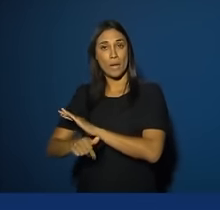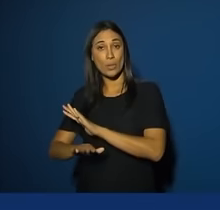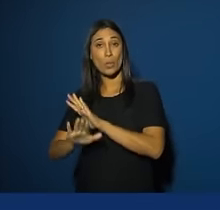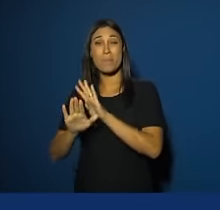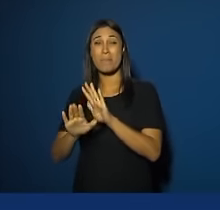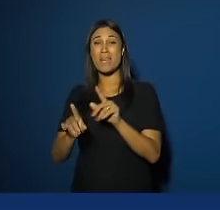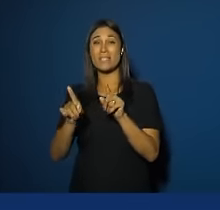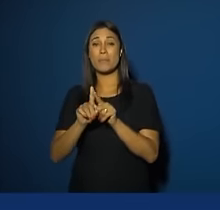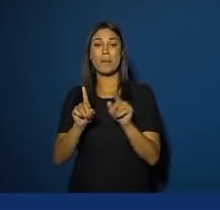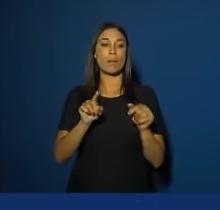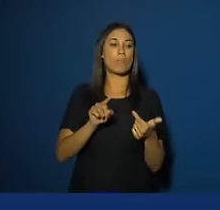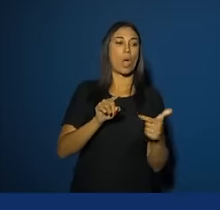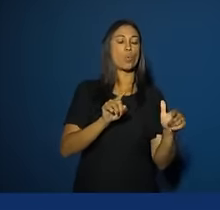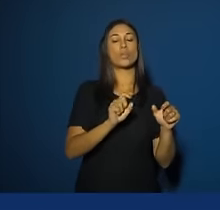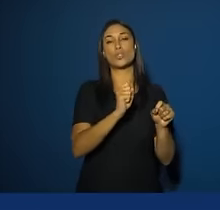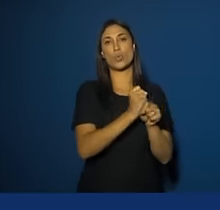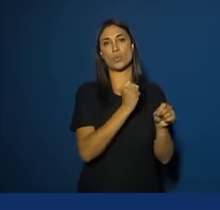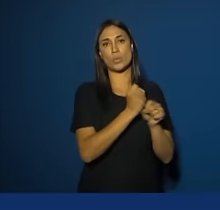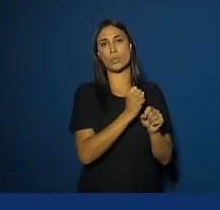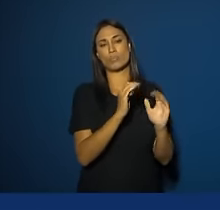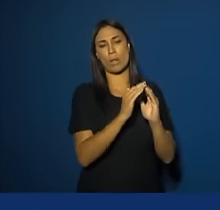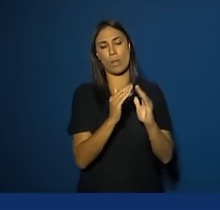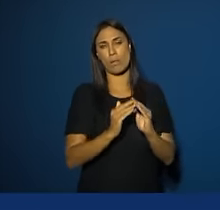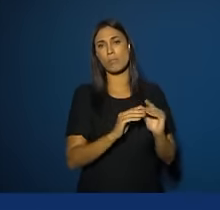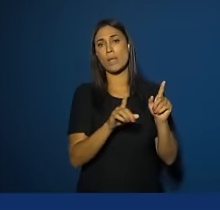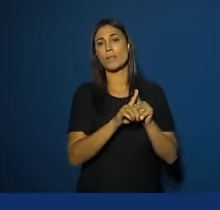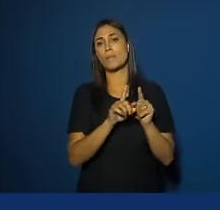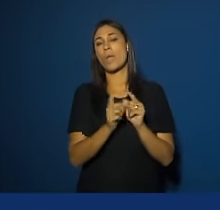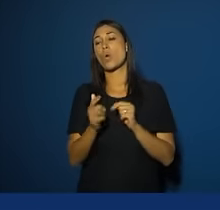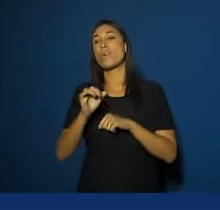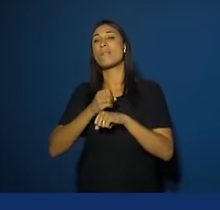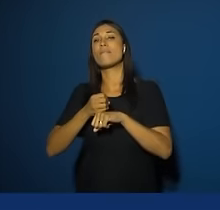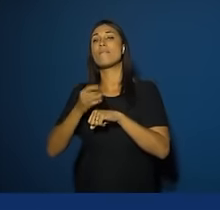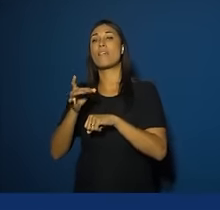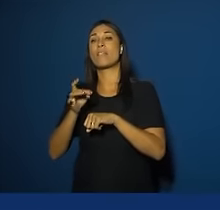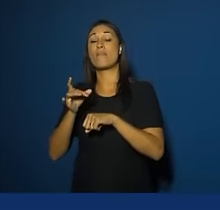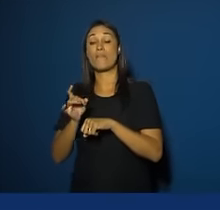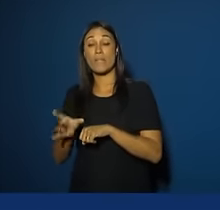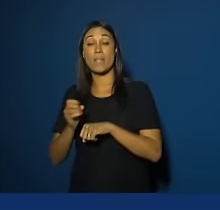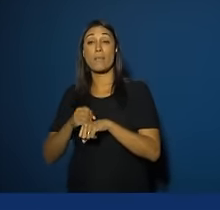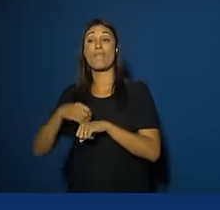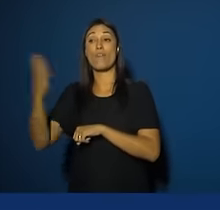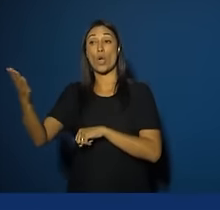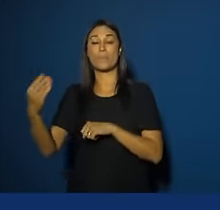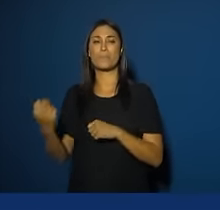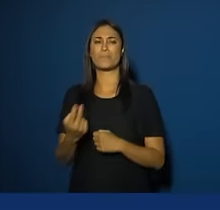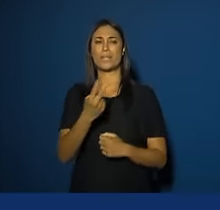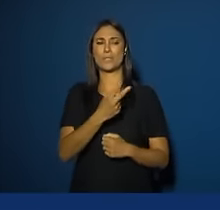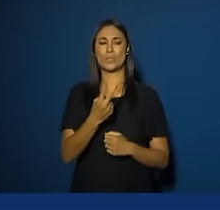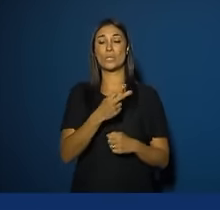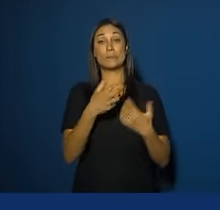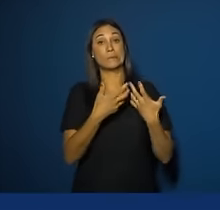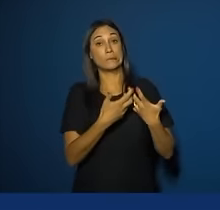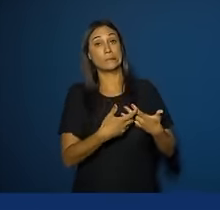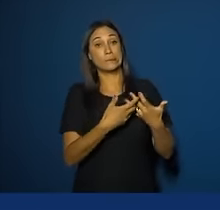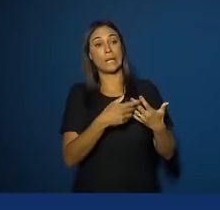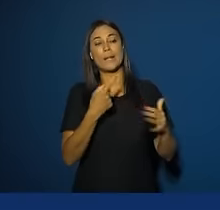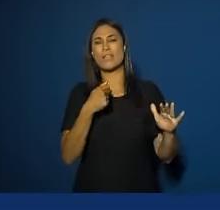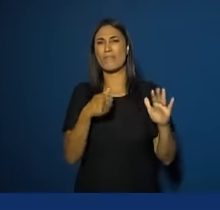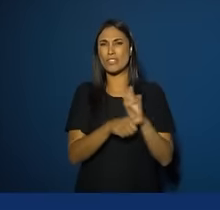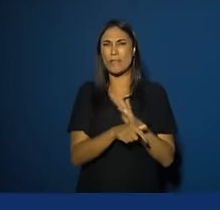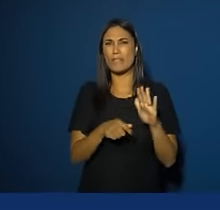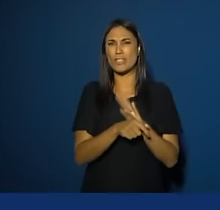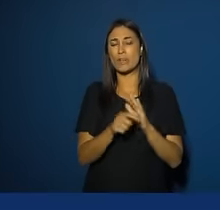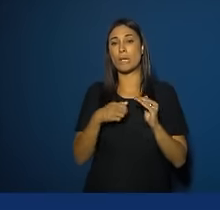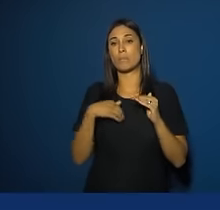e muita coisa ligada ao setor de construção civil, e muita coisa ligada à exportação. E quando você pega esses dois componentes, estão muito complicados. Eles investiram demais,